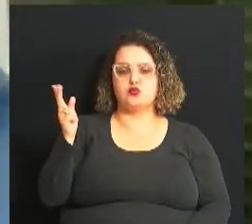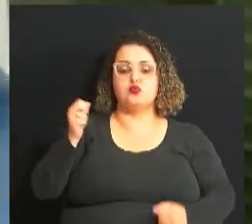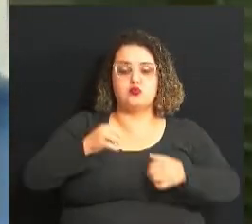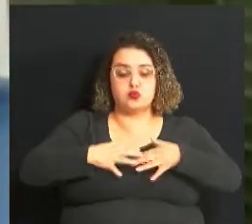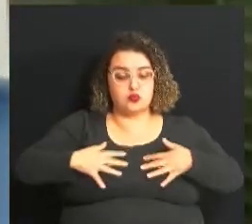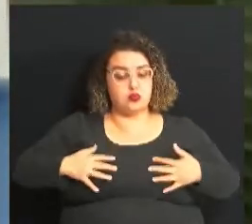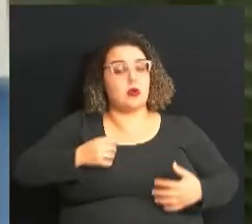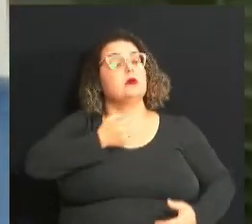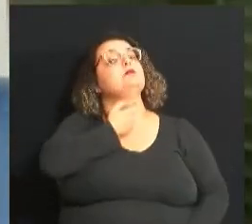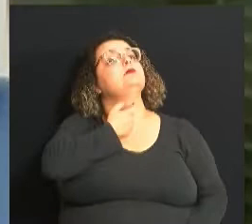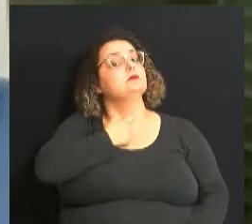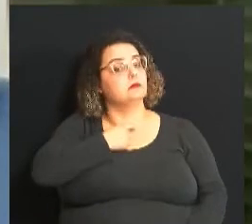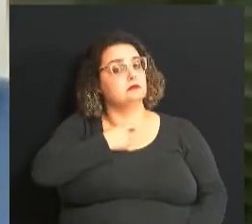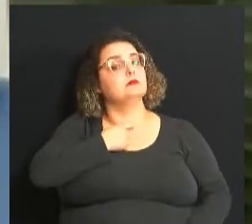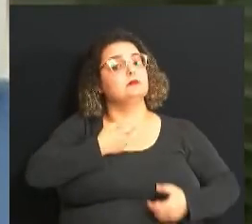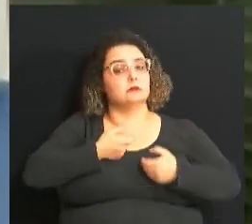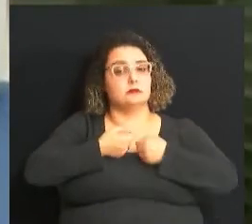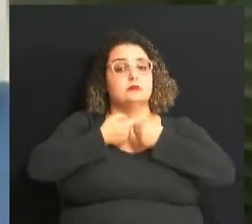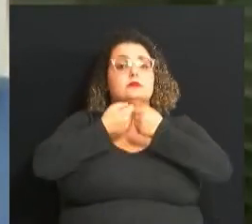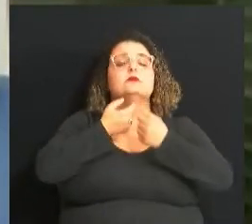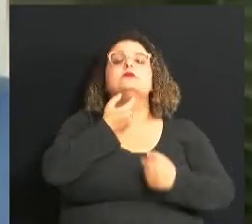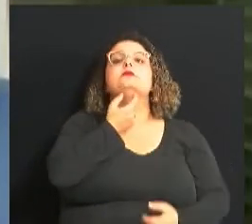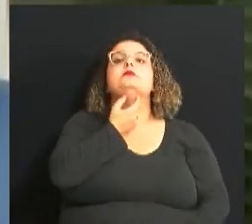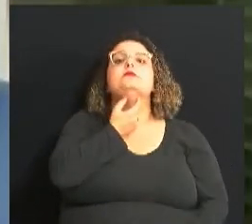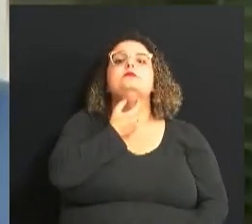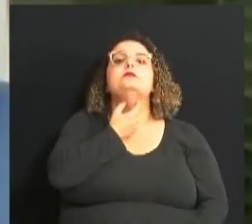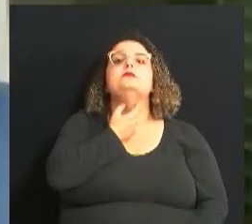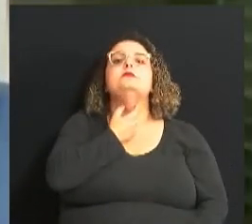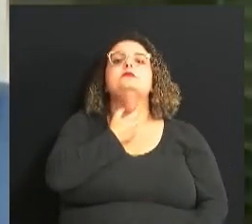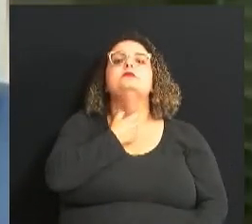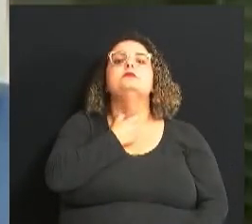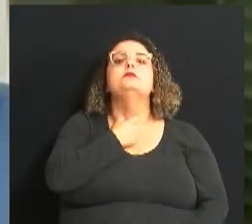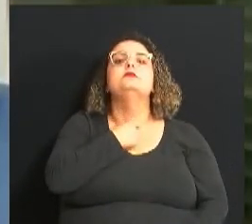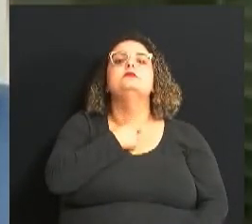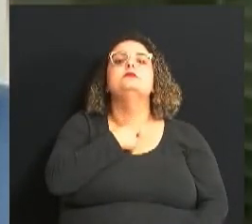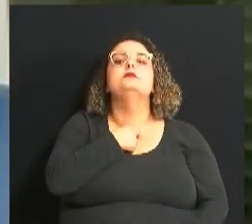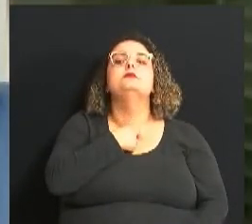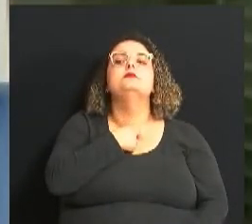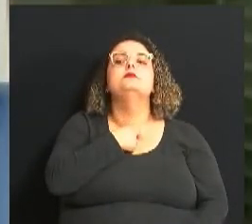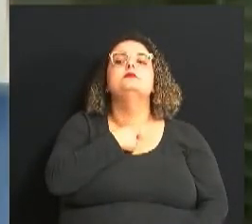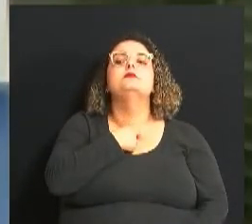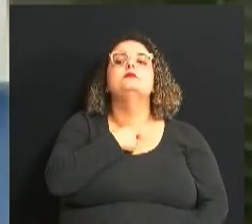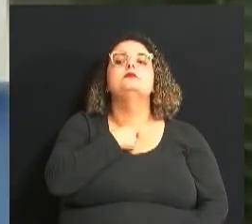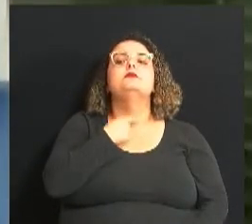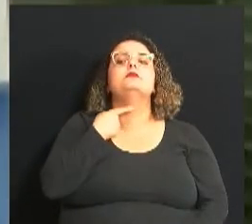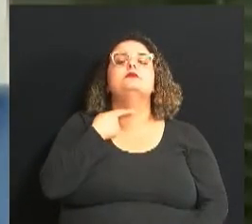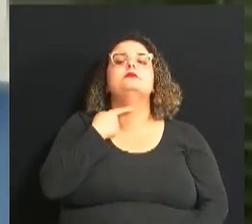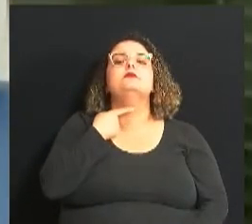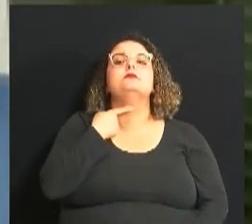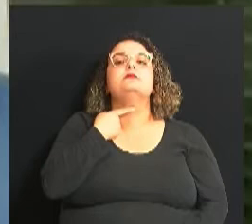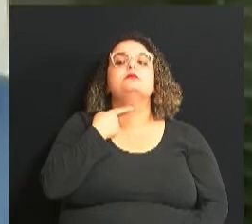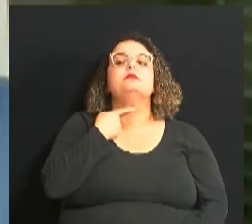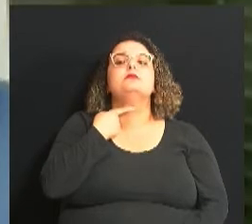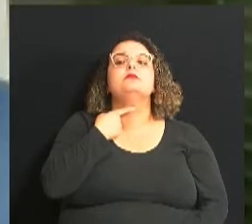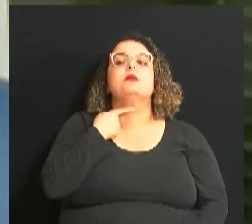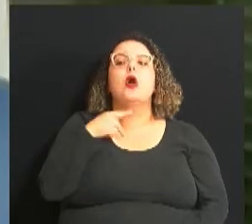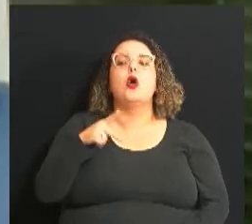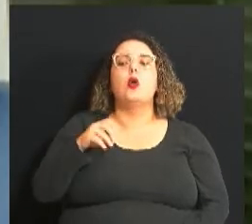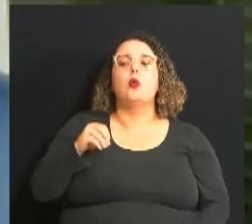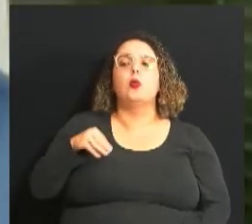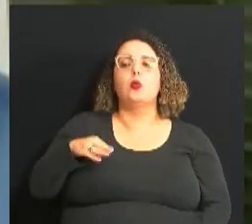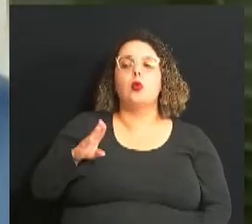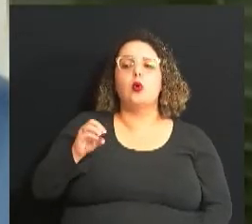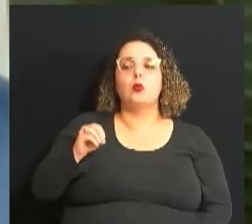laringe, que é uma estrutura que fica no pescoço, né? Ela fica, esse pomo de Adão é o início, digamos, uma parte da